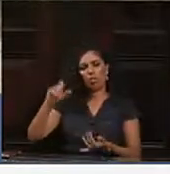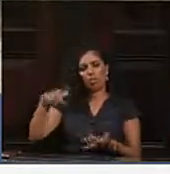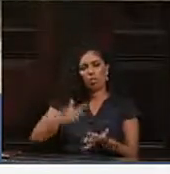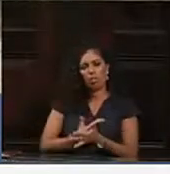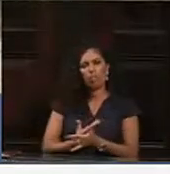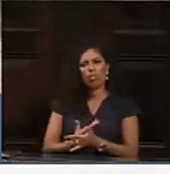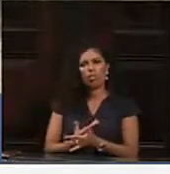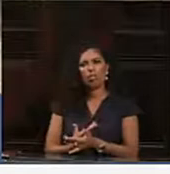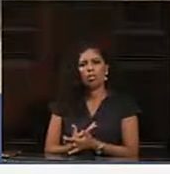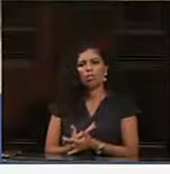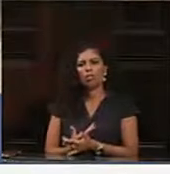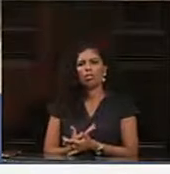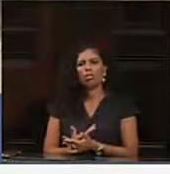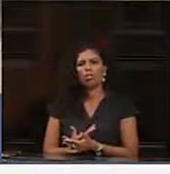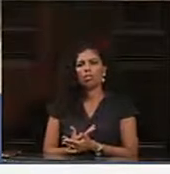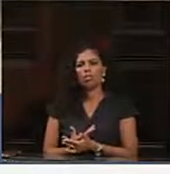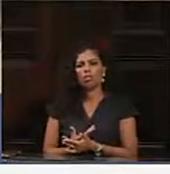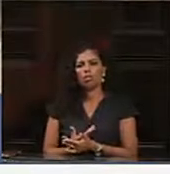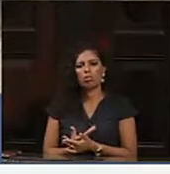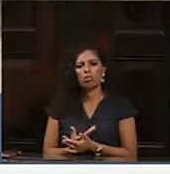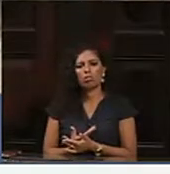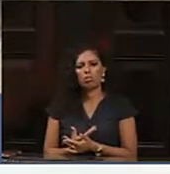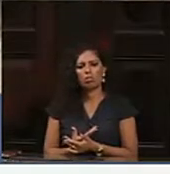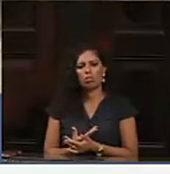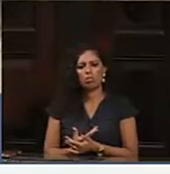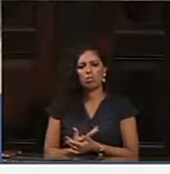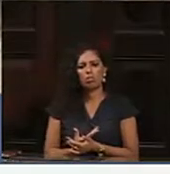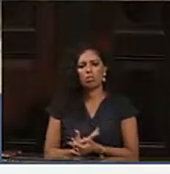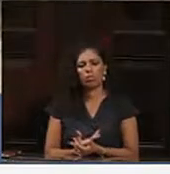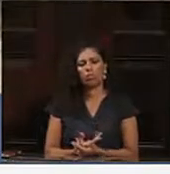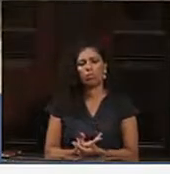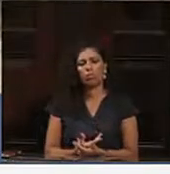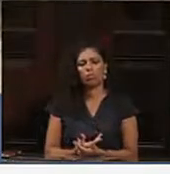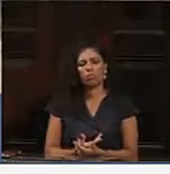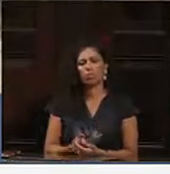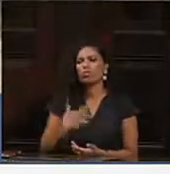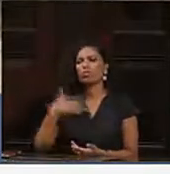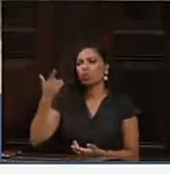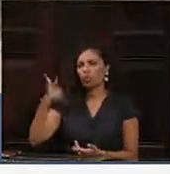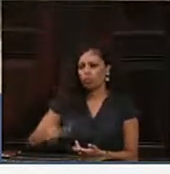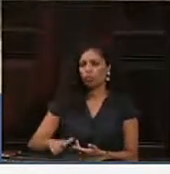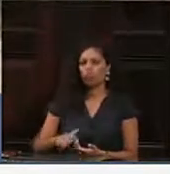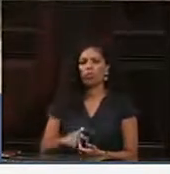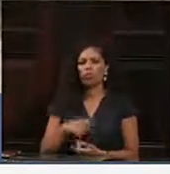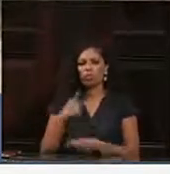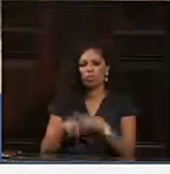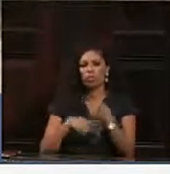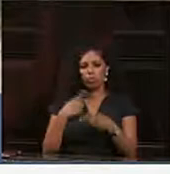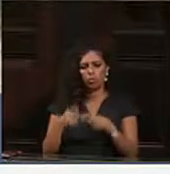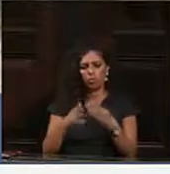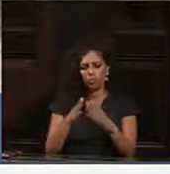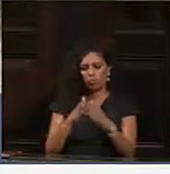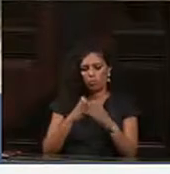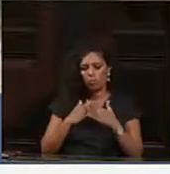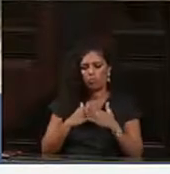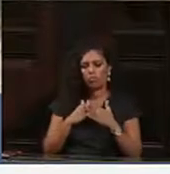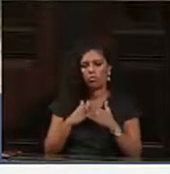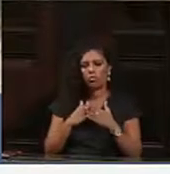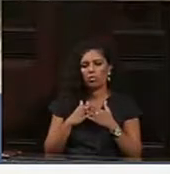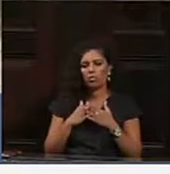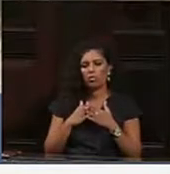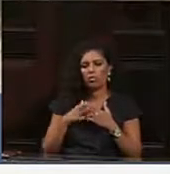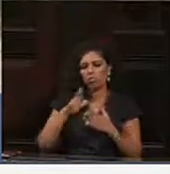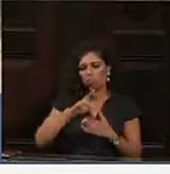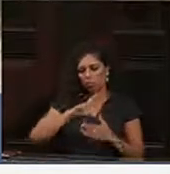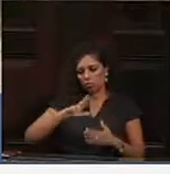presidente. Isso é uma covardia que fazem com os nossos policiais. Então, mais uma vez, eu venho aqui pedir, em nome